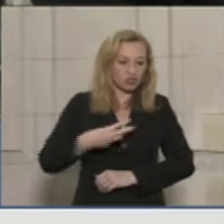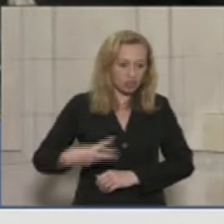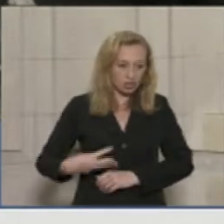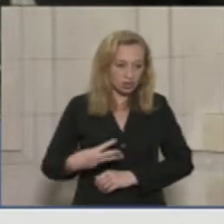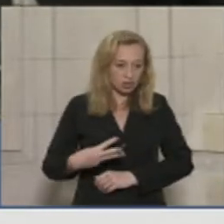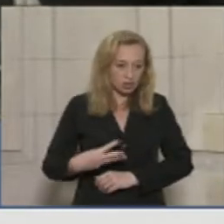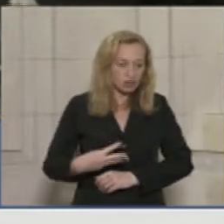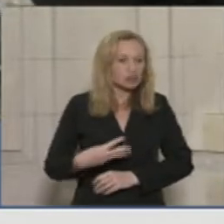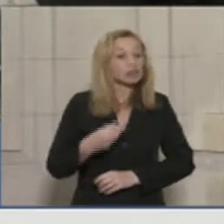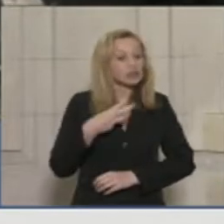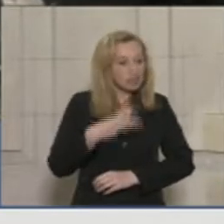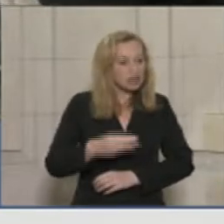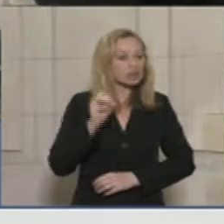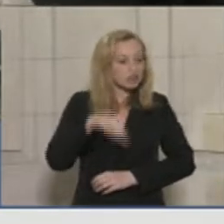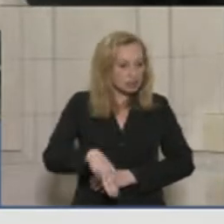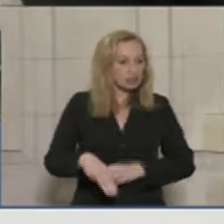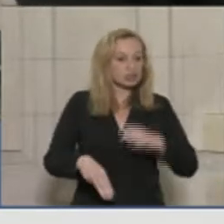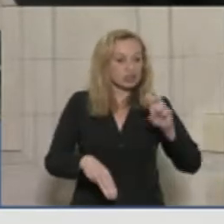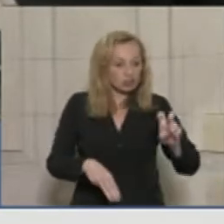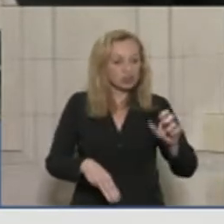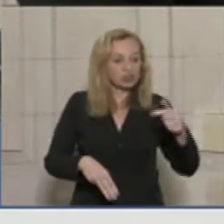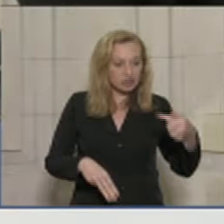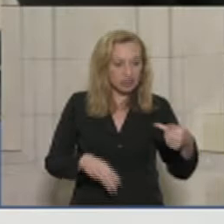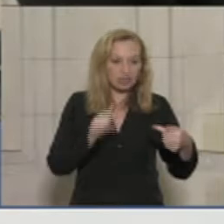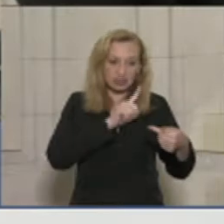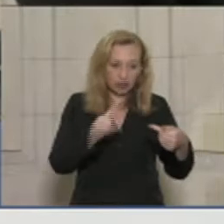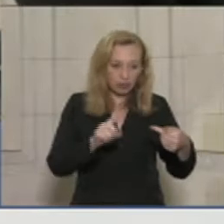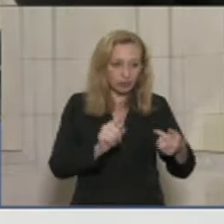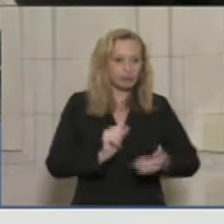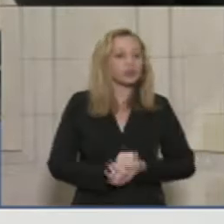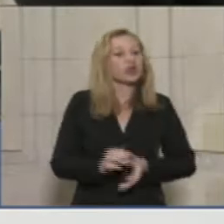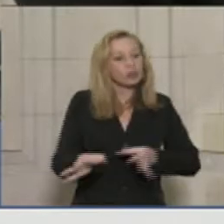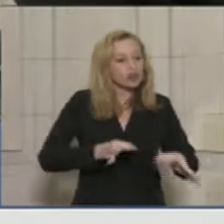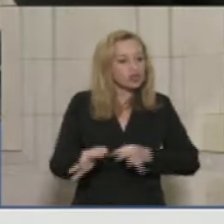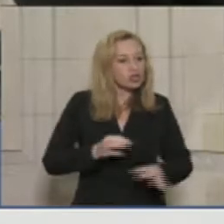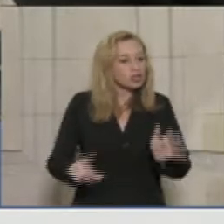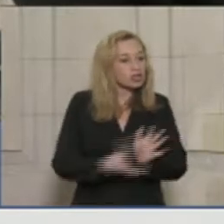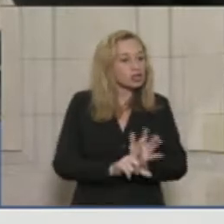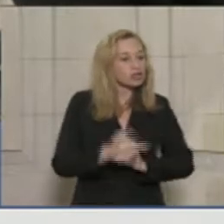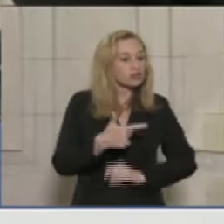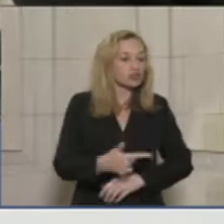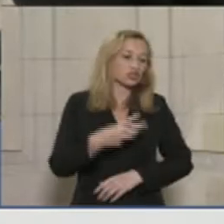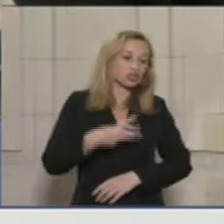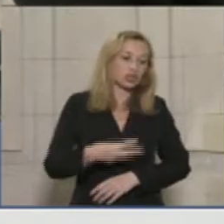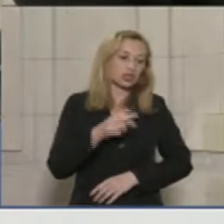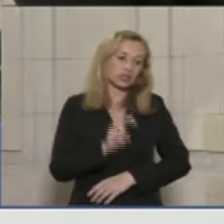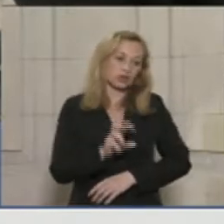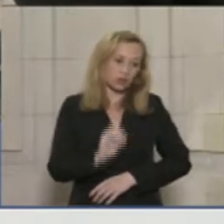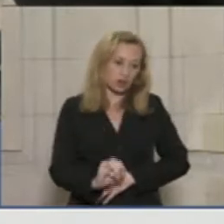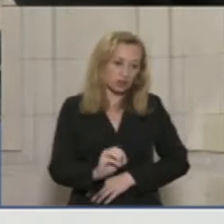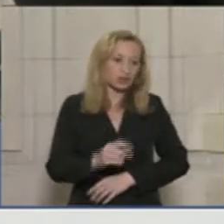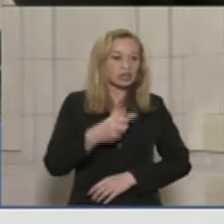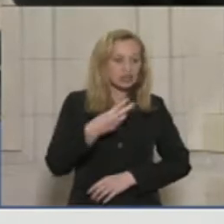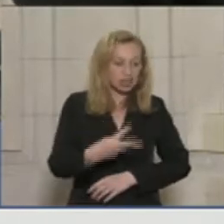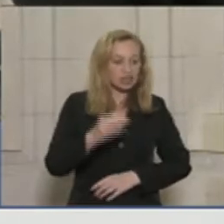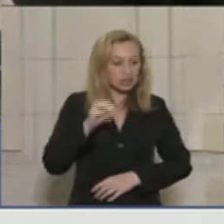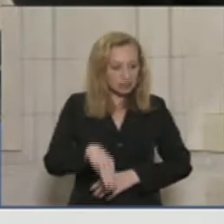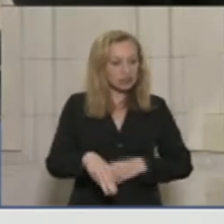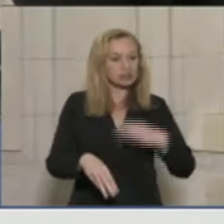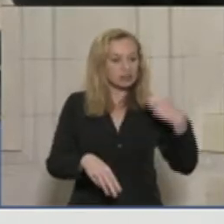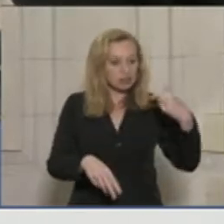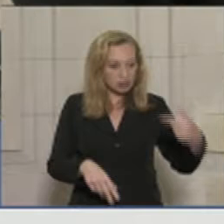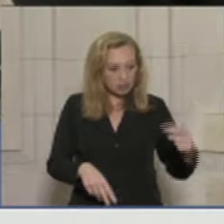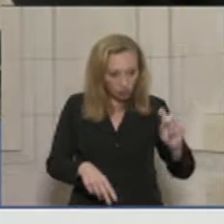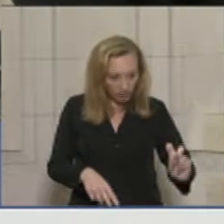1123, 3 sim e 57 não. Projeto de lei 2350, 3 sim,